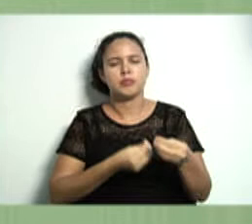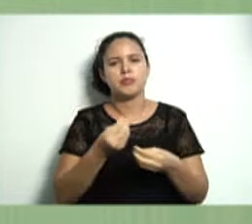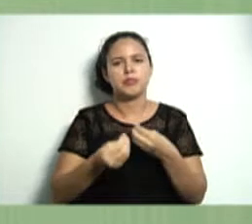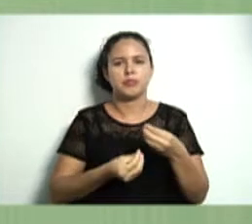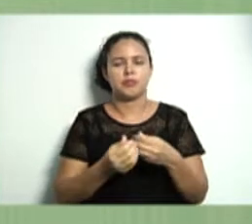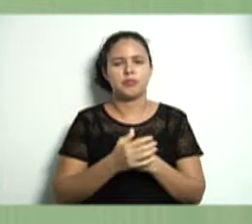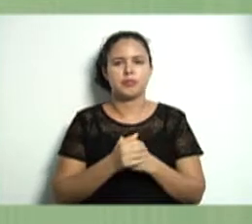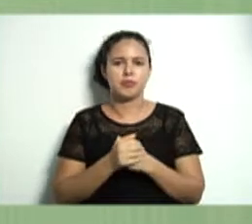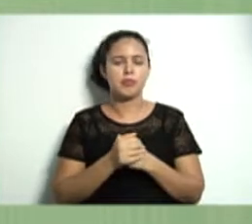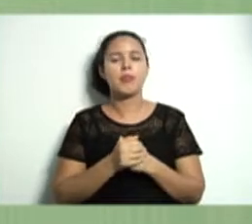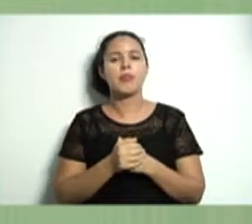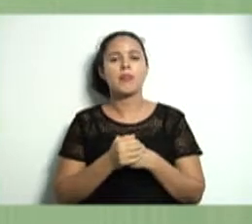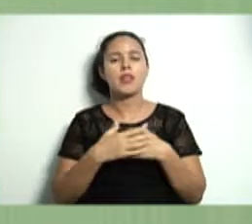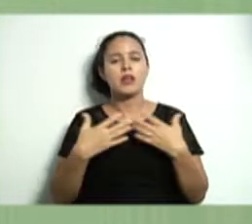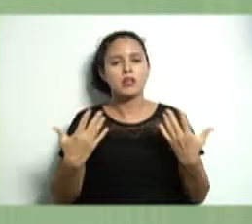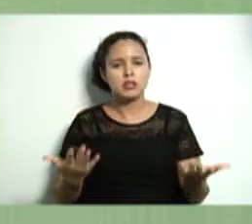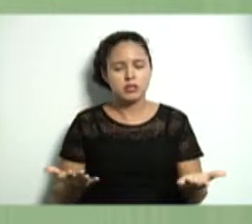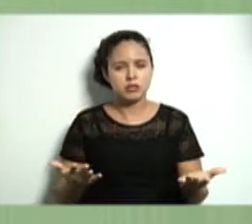Desta maneira,